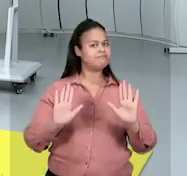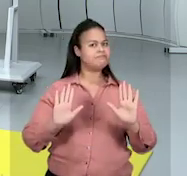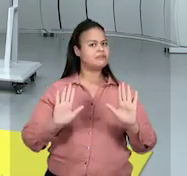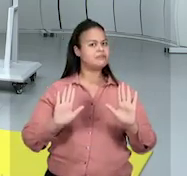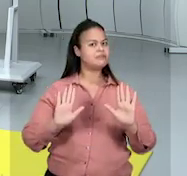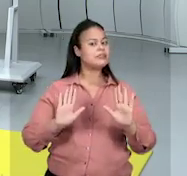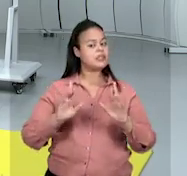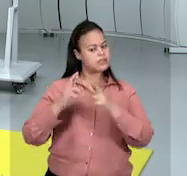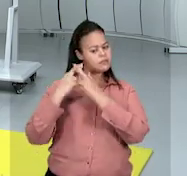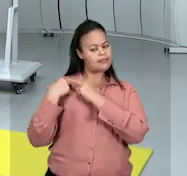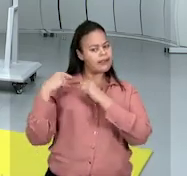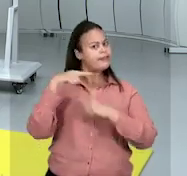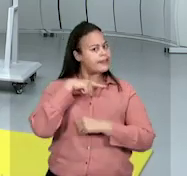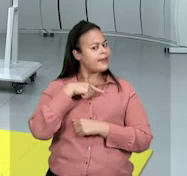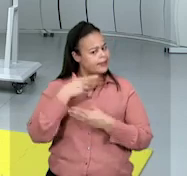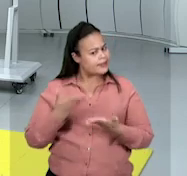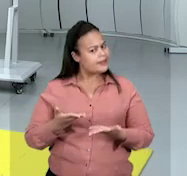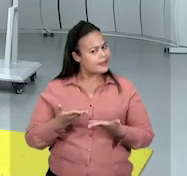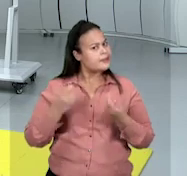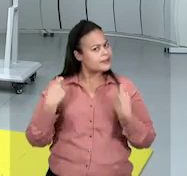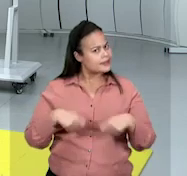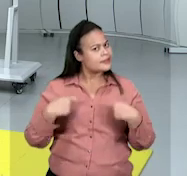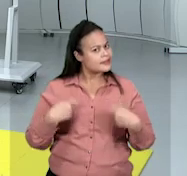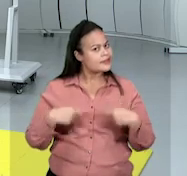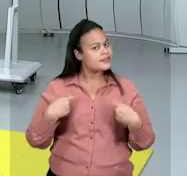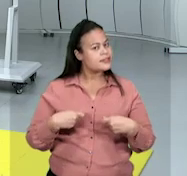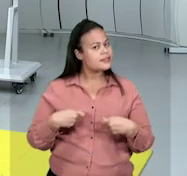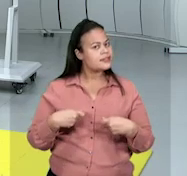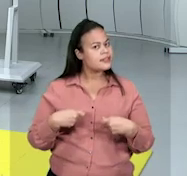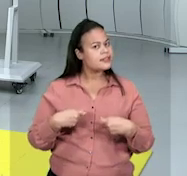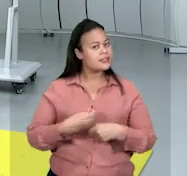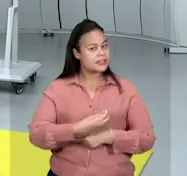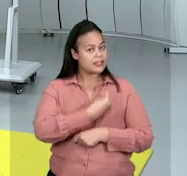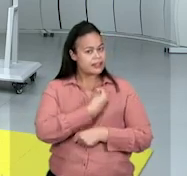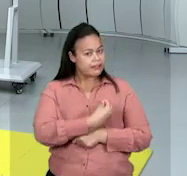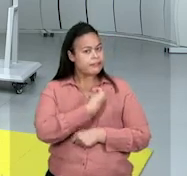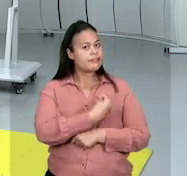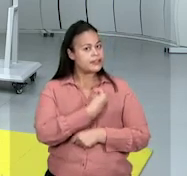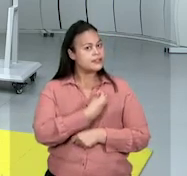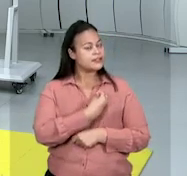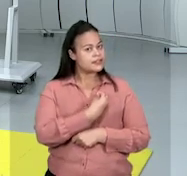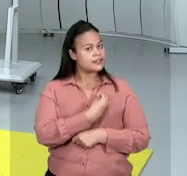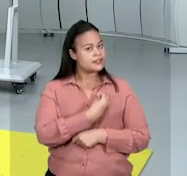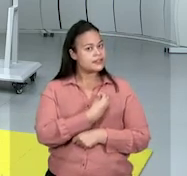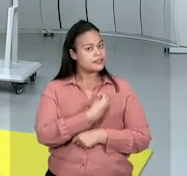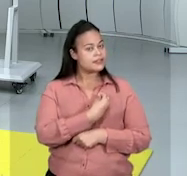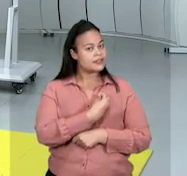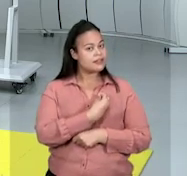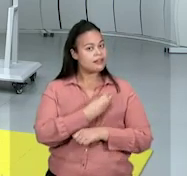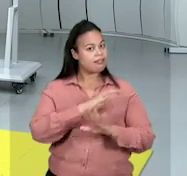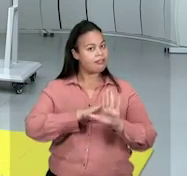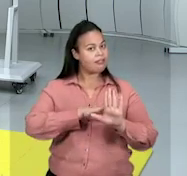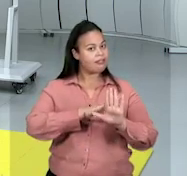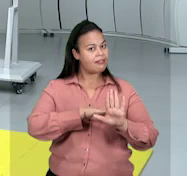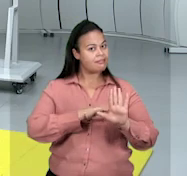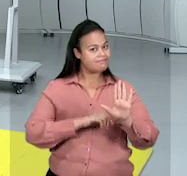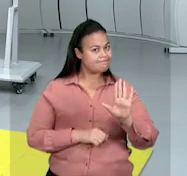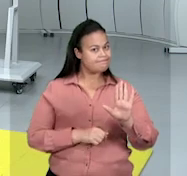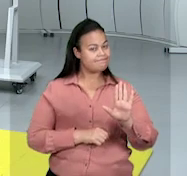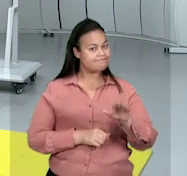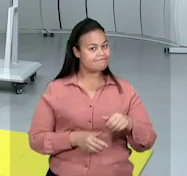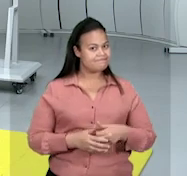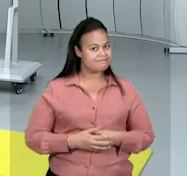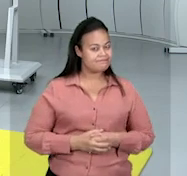para a responsabilidade de assumir o destino, a vida de si próprio. Então nós vamos